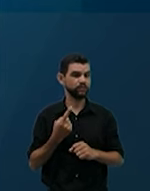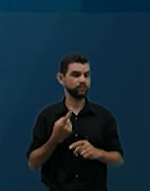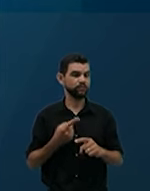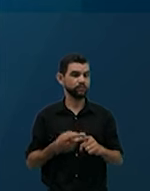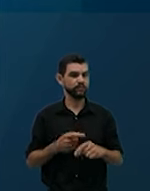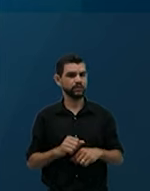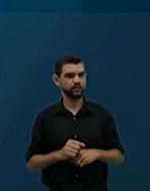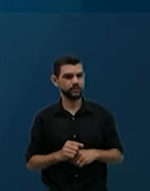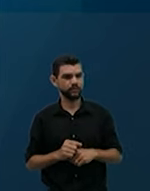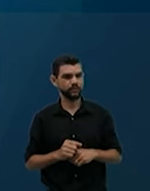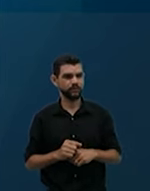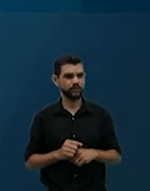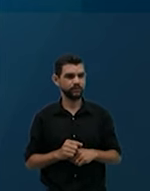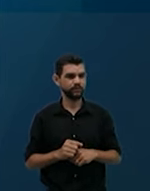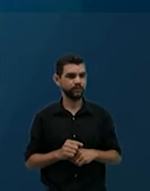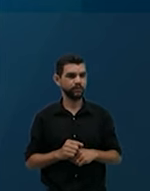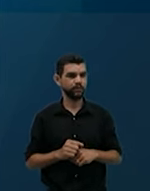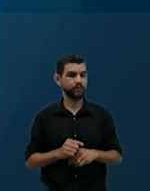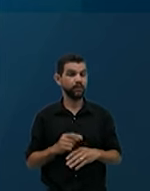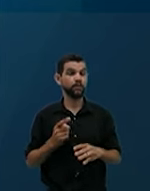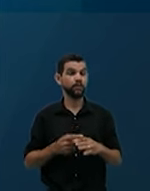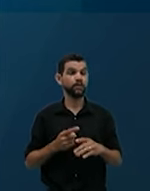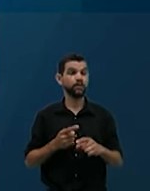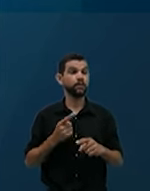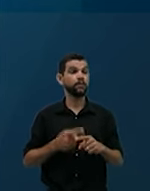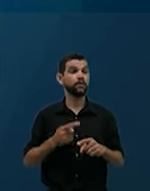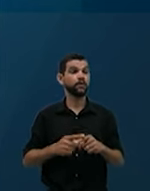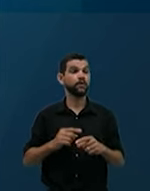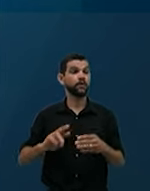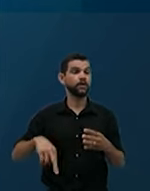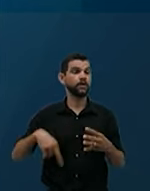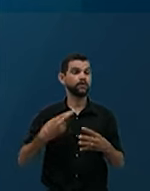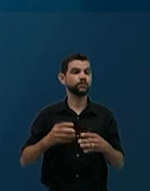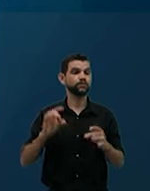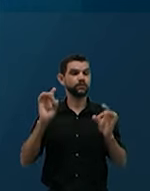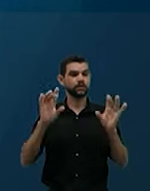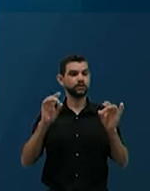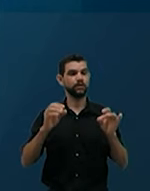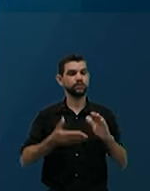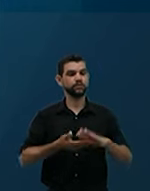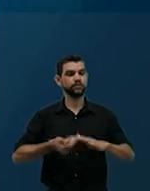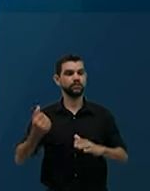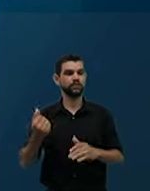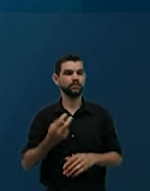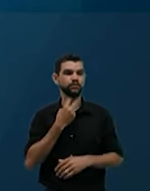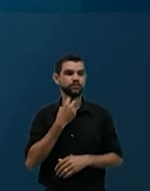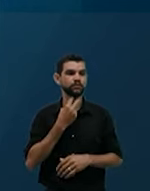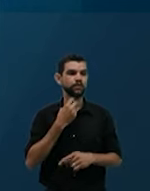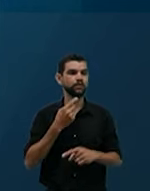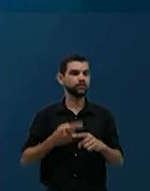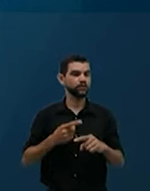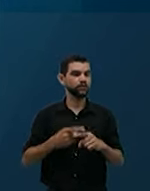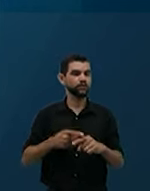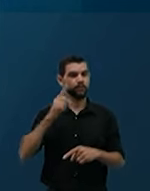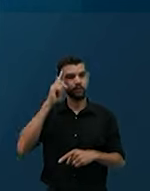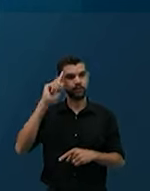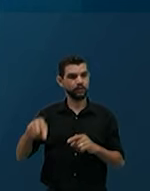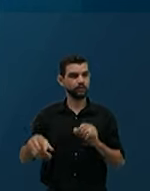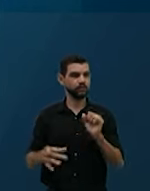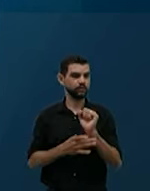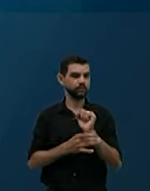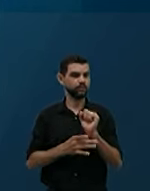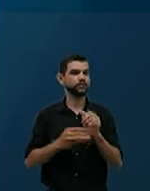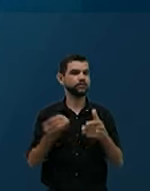o recurso especial não podia ser tirado, porque o IRDR está no mandado de segurança. É um incidente